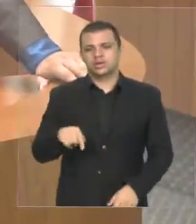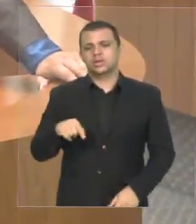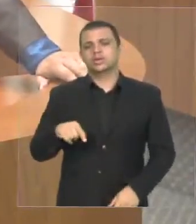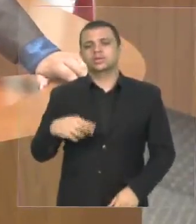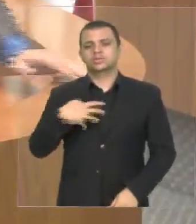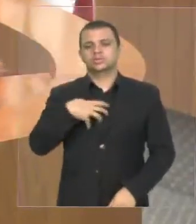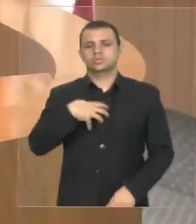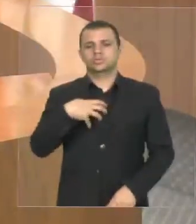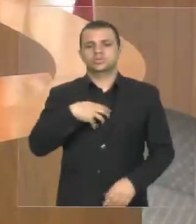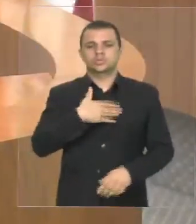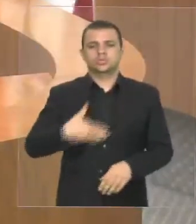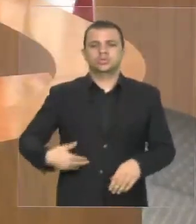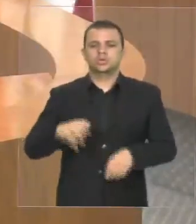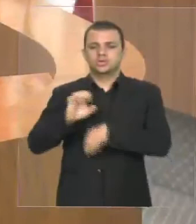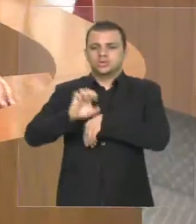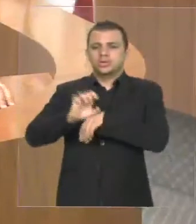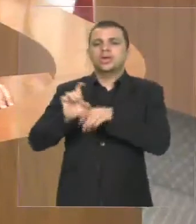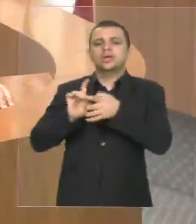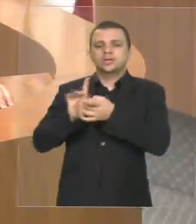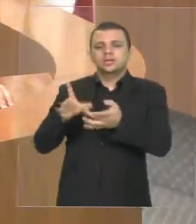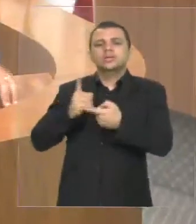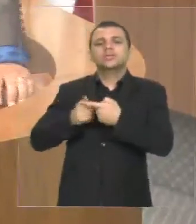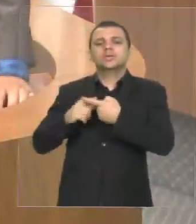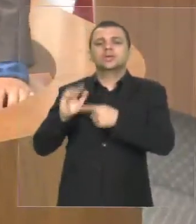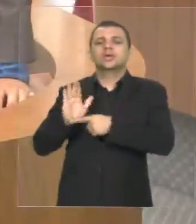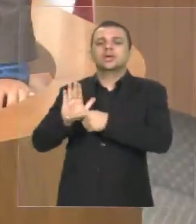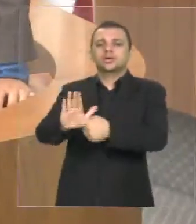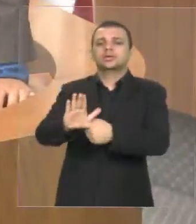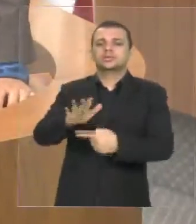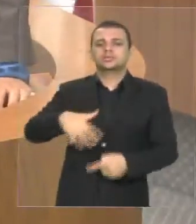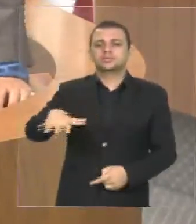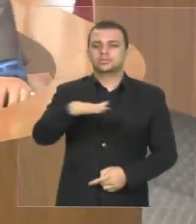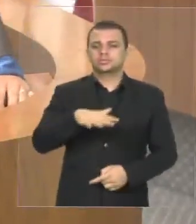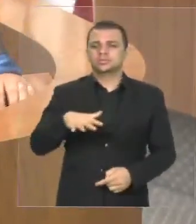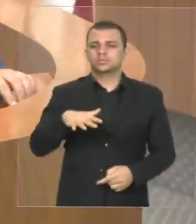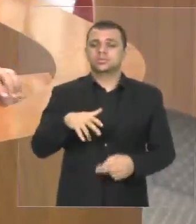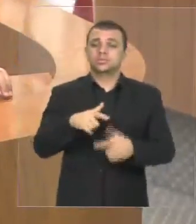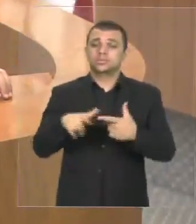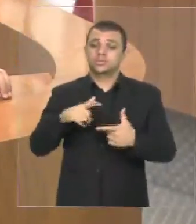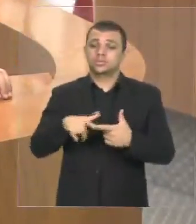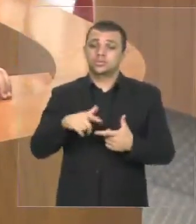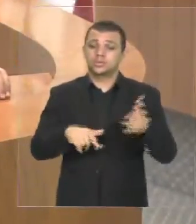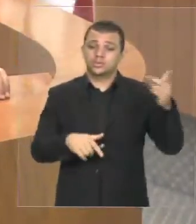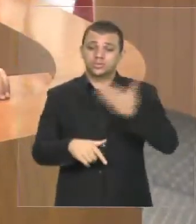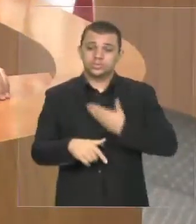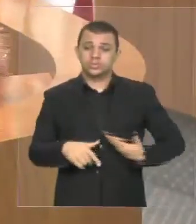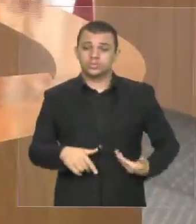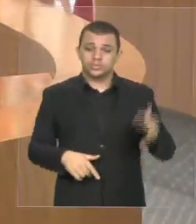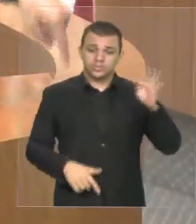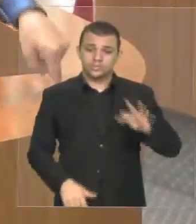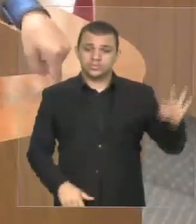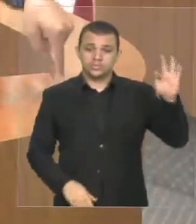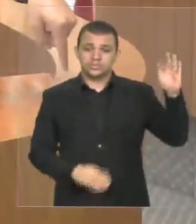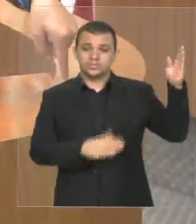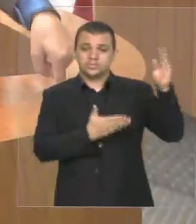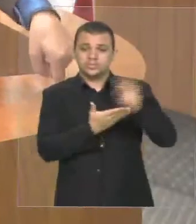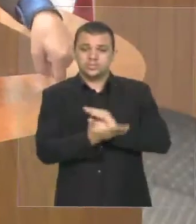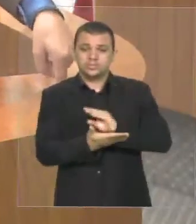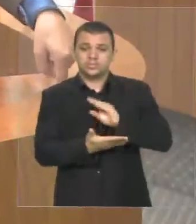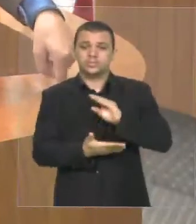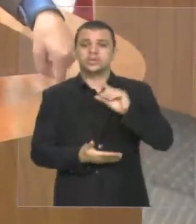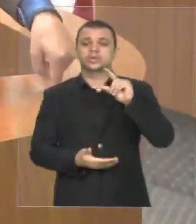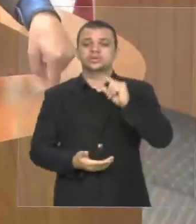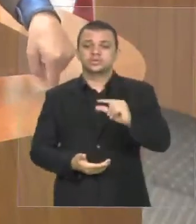Estado coloca como uma forma de ajudar a compensar o que a União tem diminuído. A arrecadação